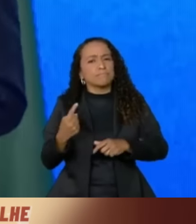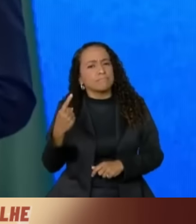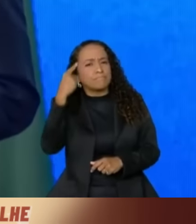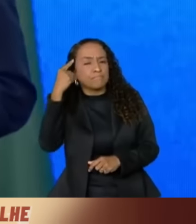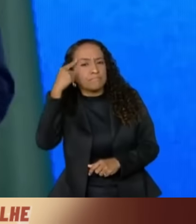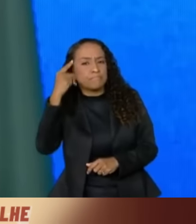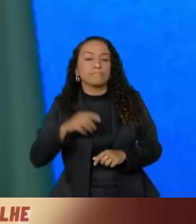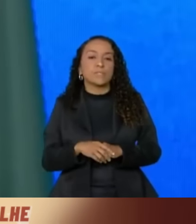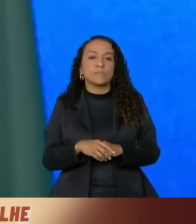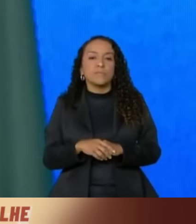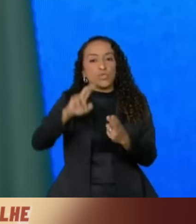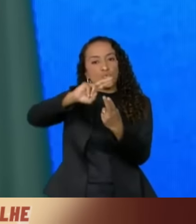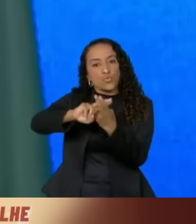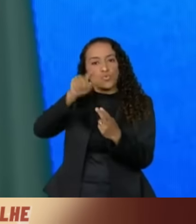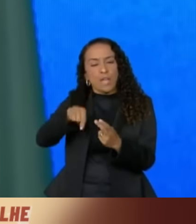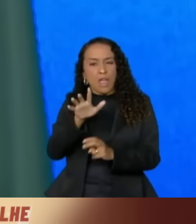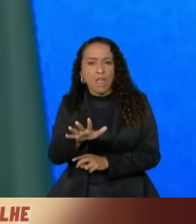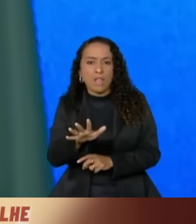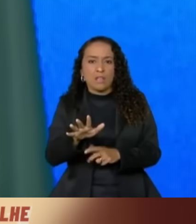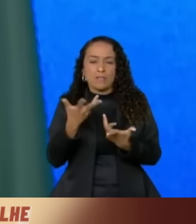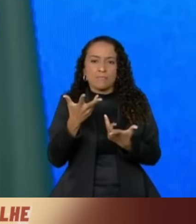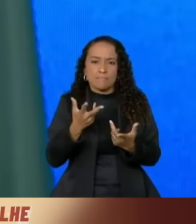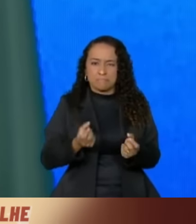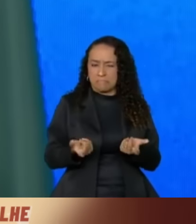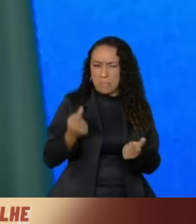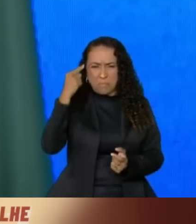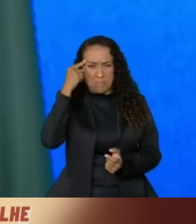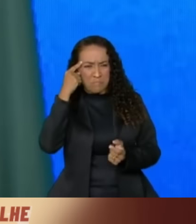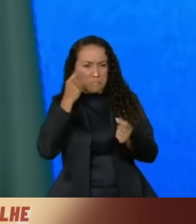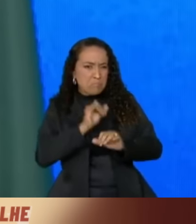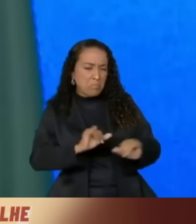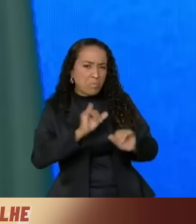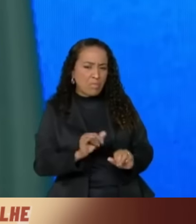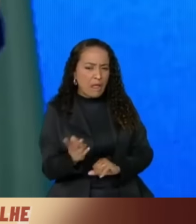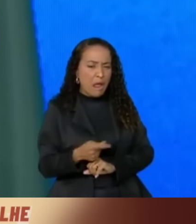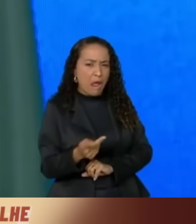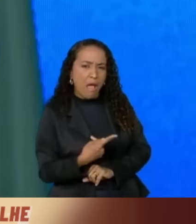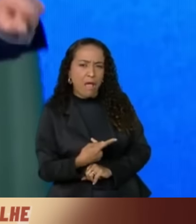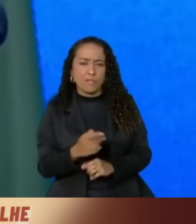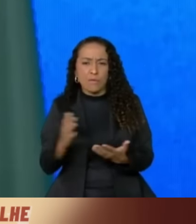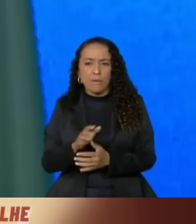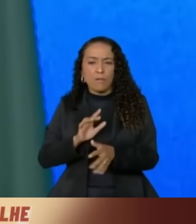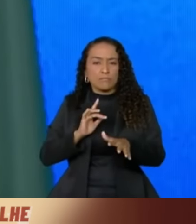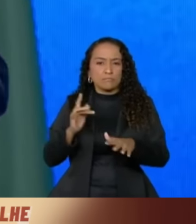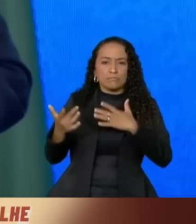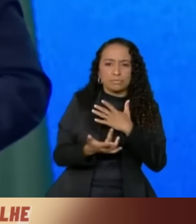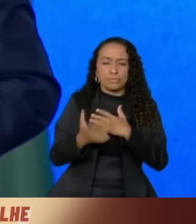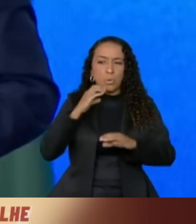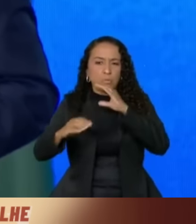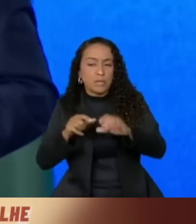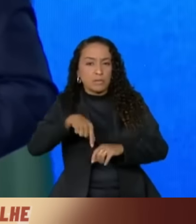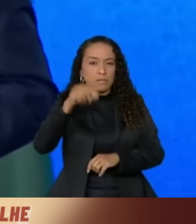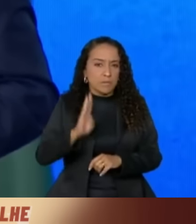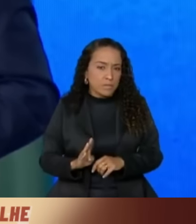imaginava que o SUS era aquilo que se vendia de forma equivocada em determinados meios de comunicação nesse